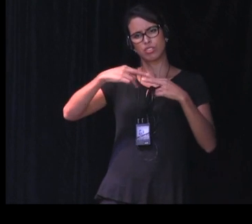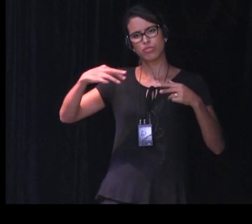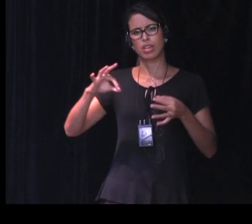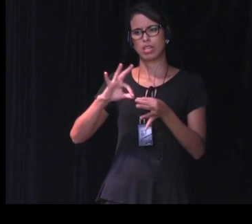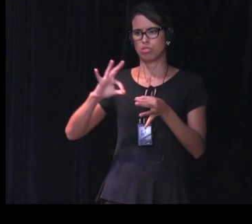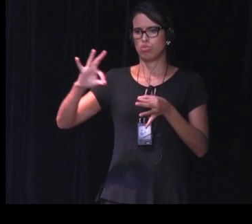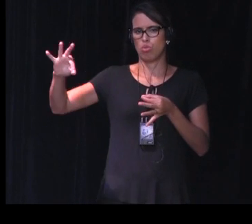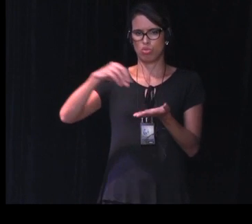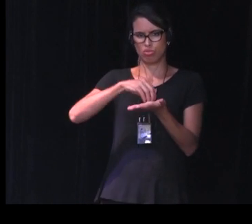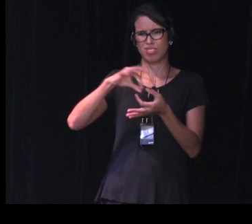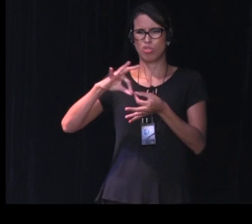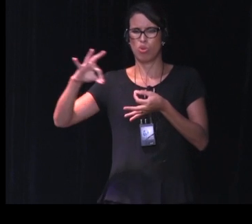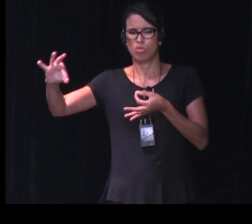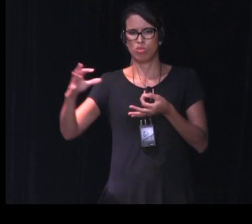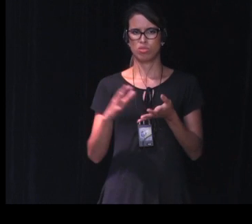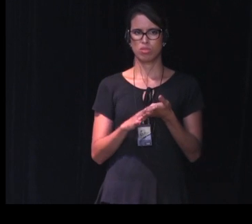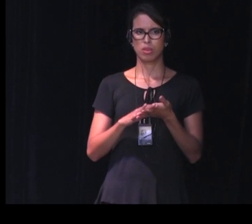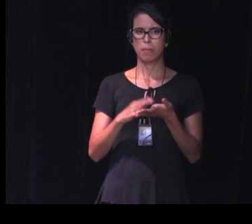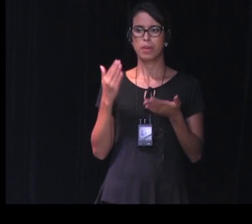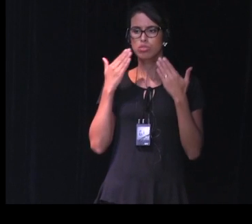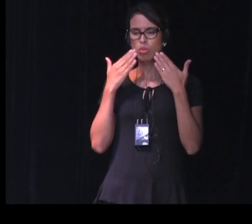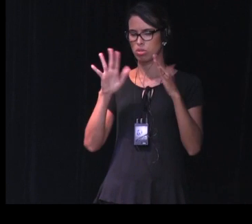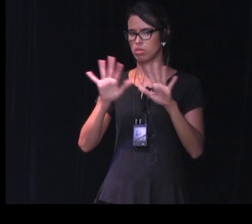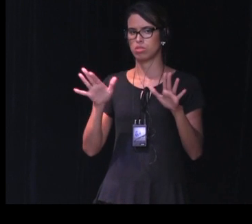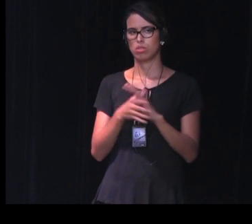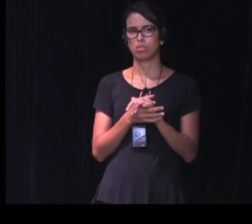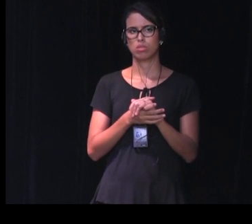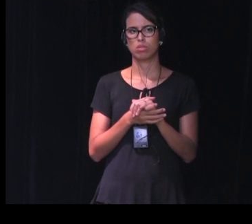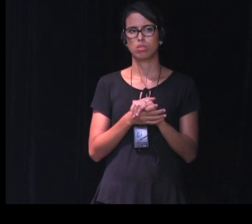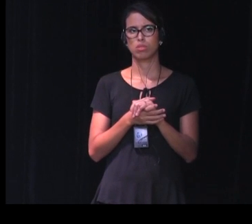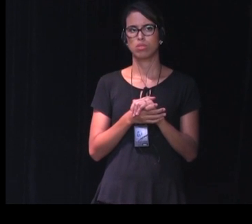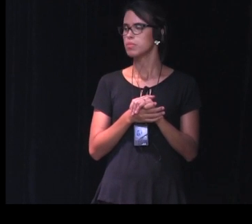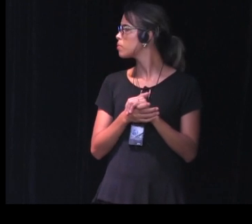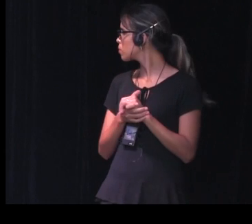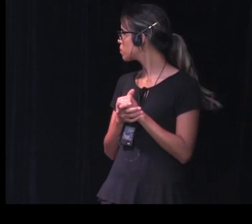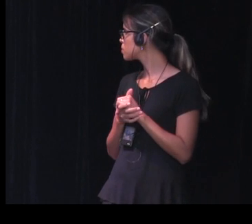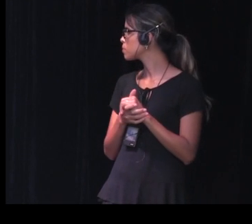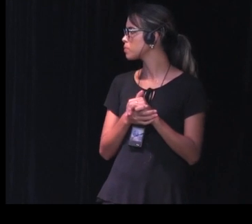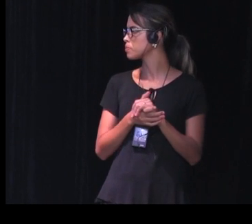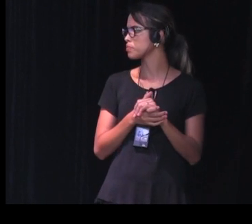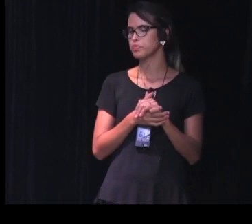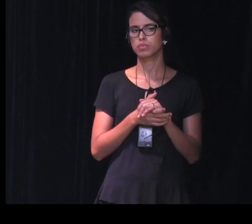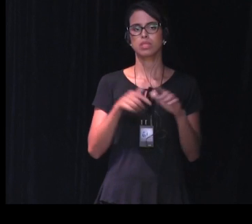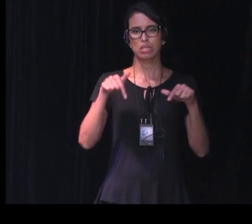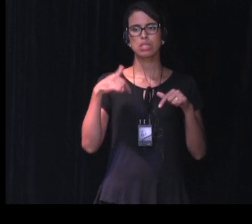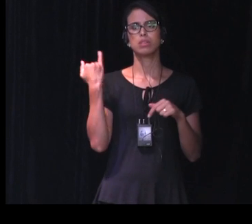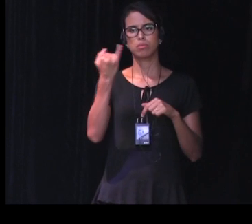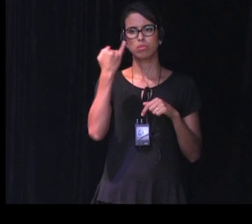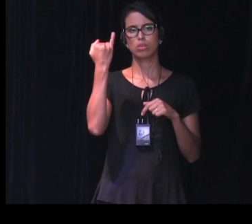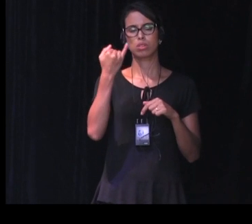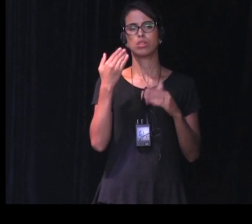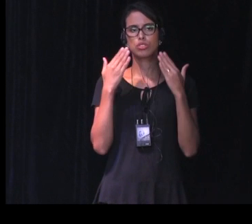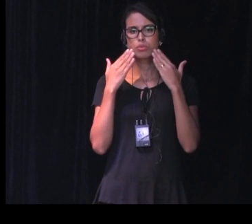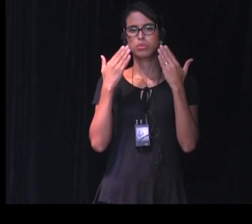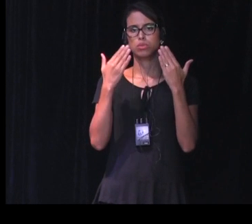na periferia, então achamos que é diferente. Só queria mostrá-lo. Paxton vai ter